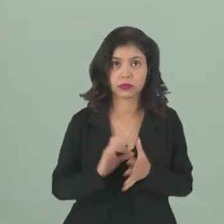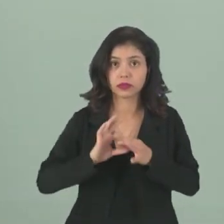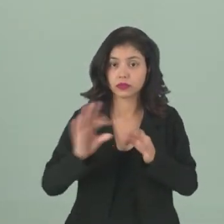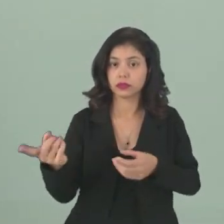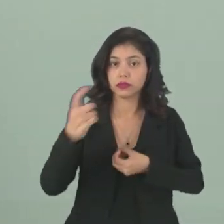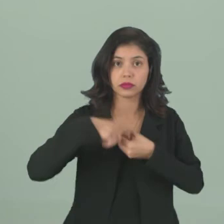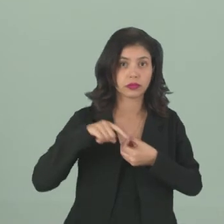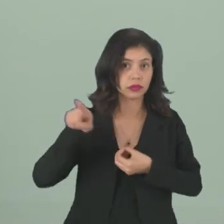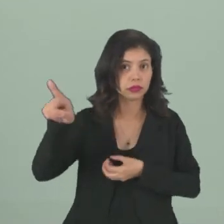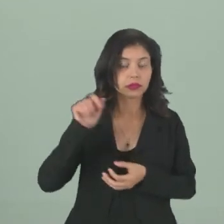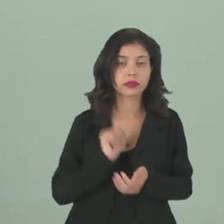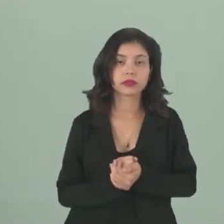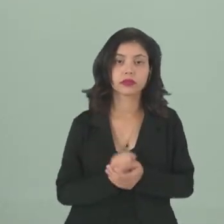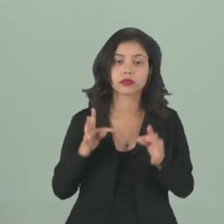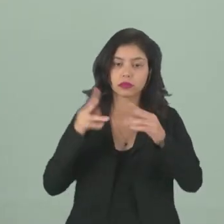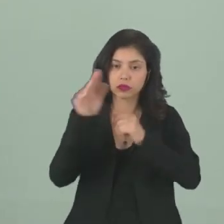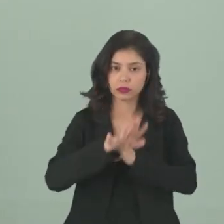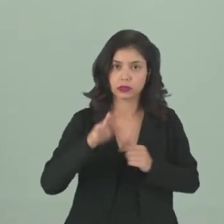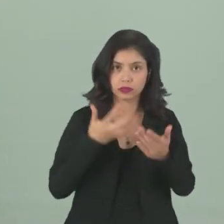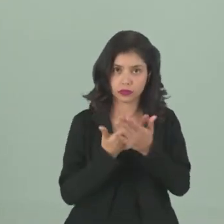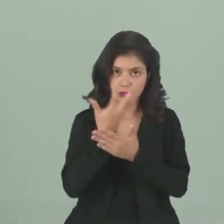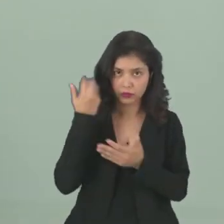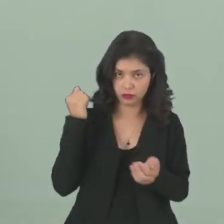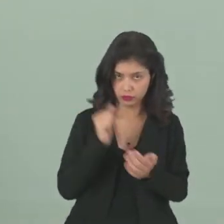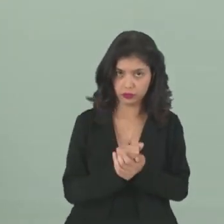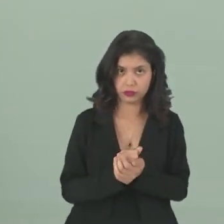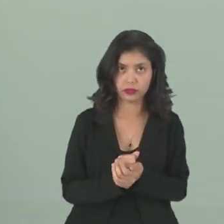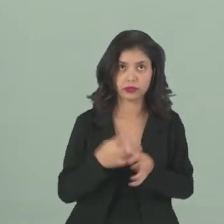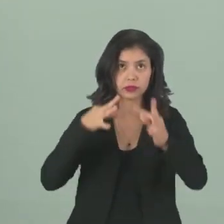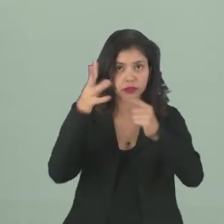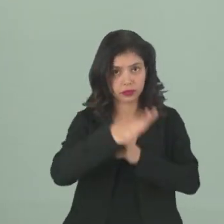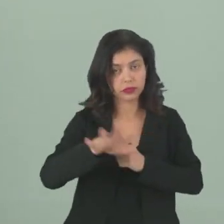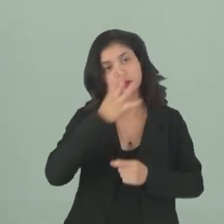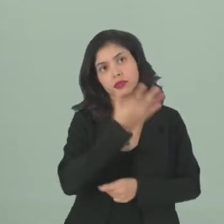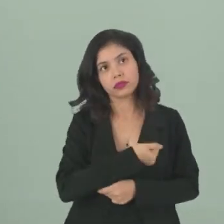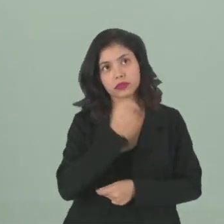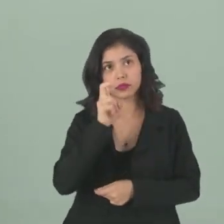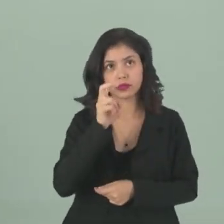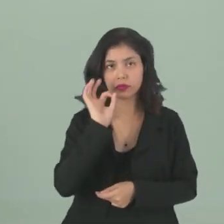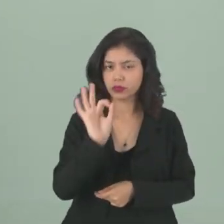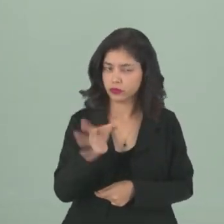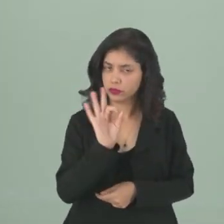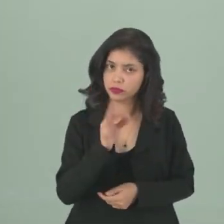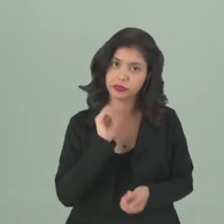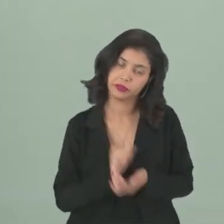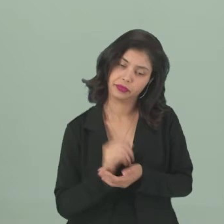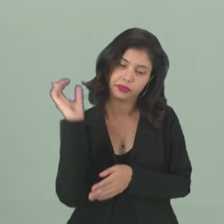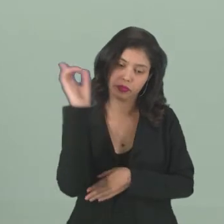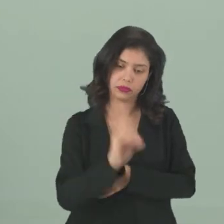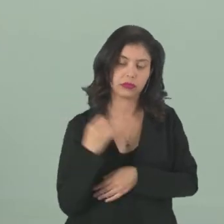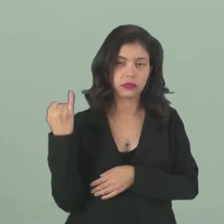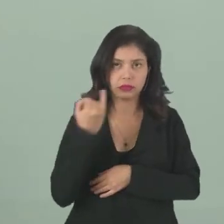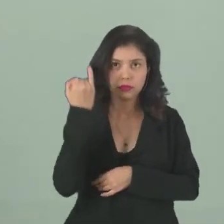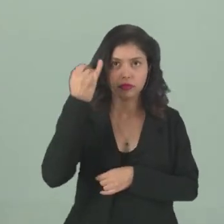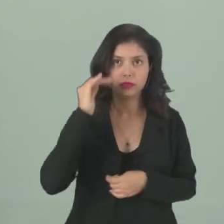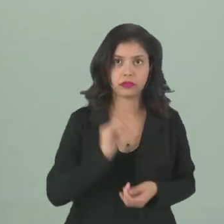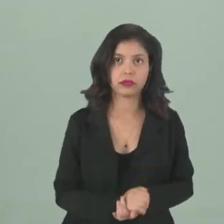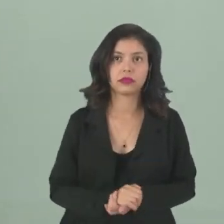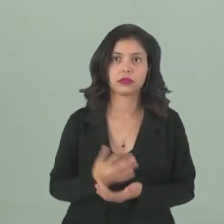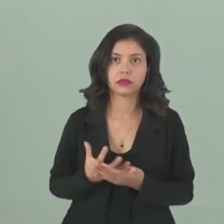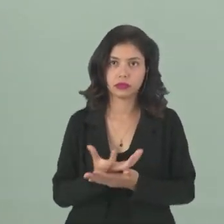e vir. Então, tudo isso foi retirado nesse ato institucional número 5, certo? Todos esses direitos fundamentais